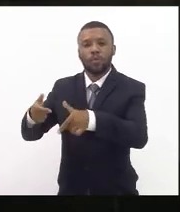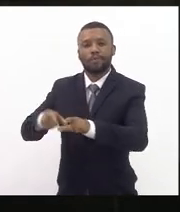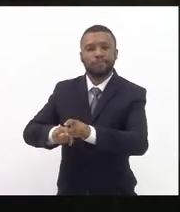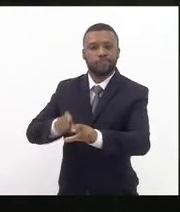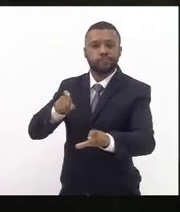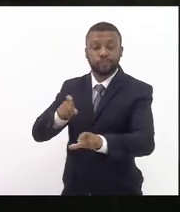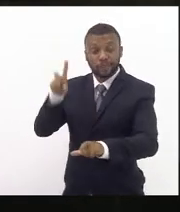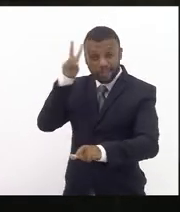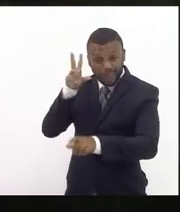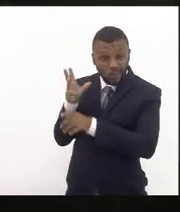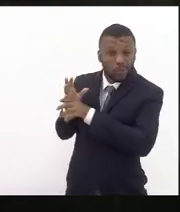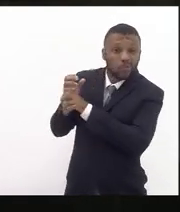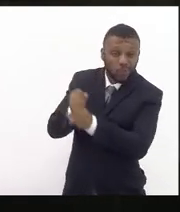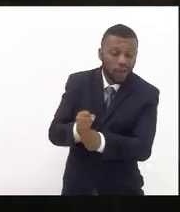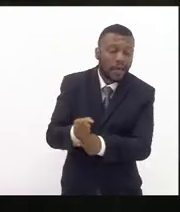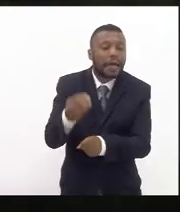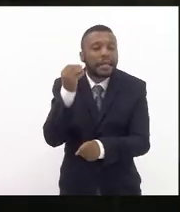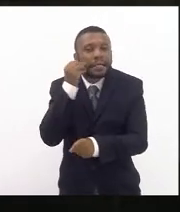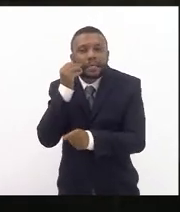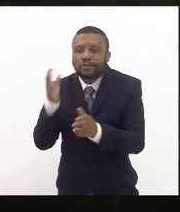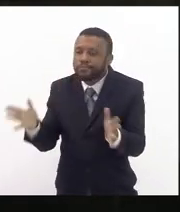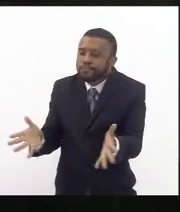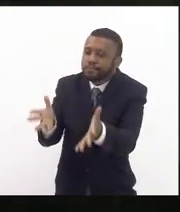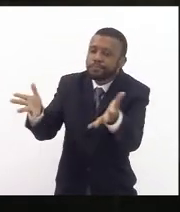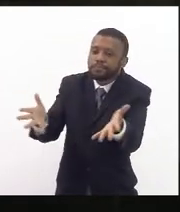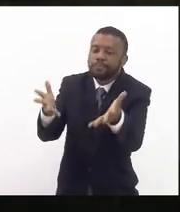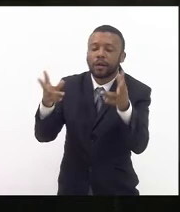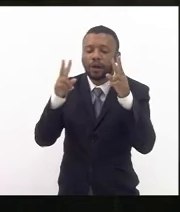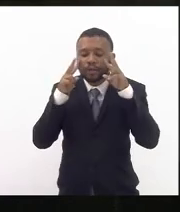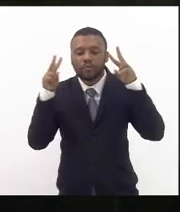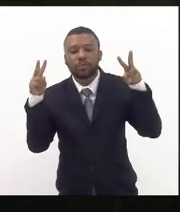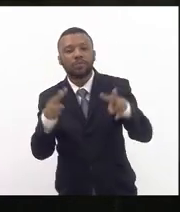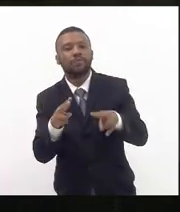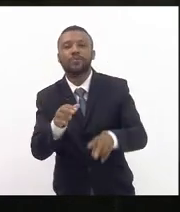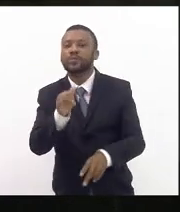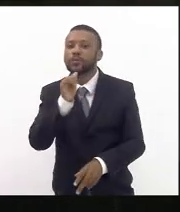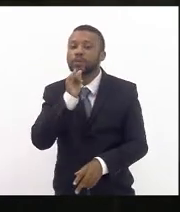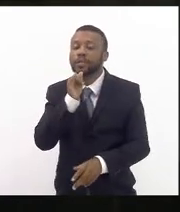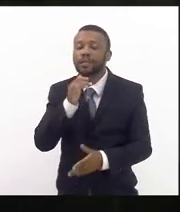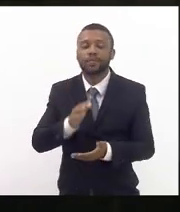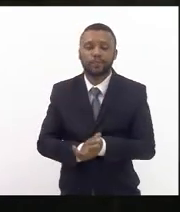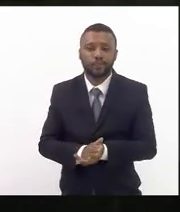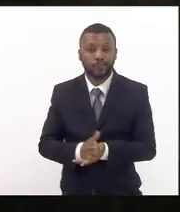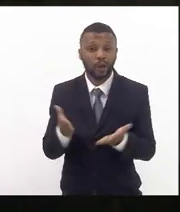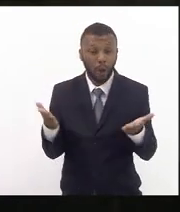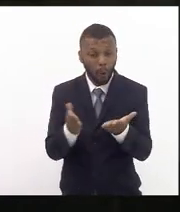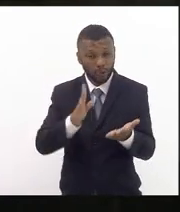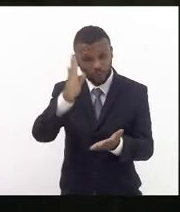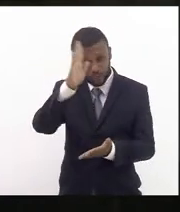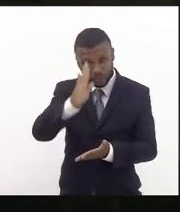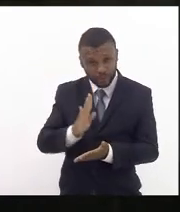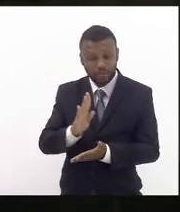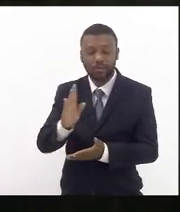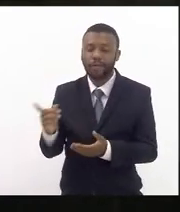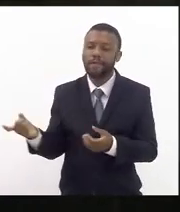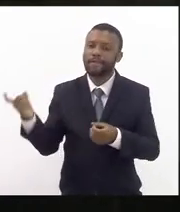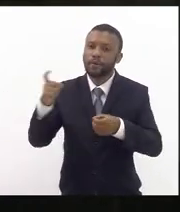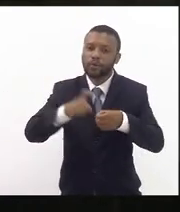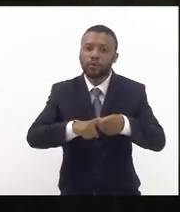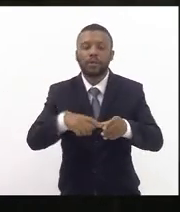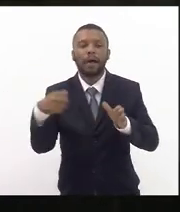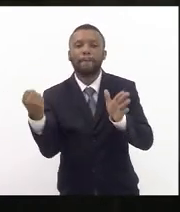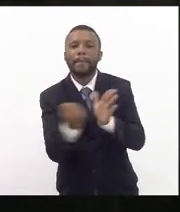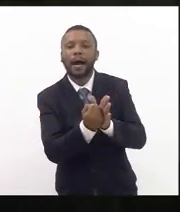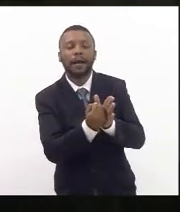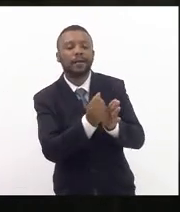sim, inviabilizar a possibilidade de reconhecimento. Por exemplo, que o Brasil hoje voltou para o mapa da fome e da